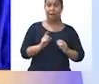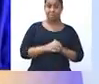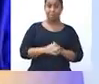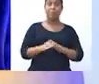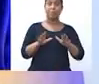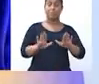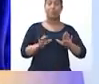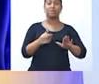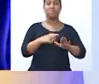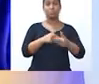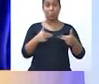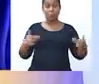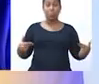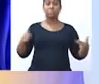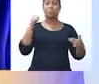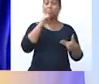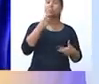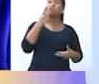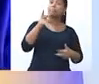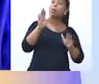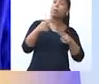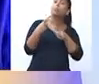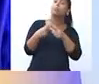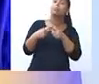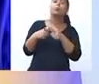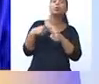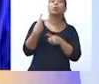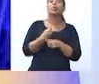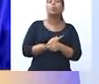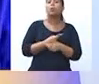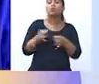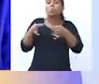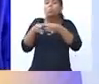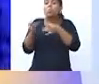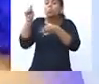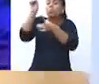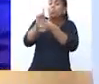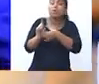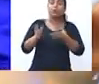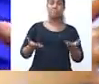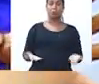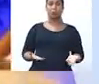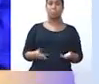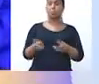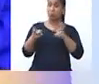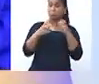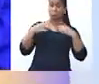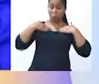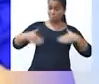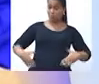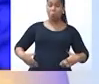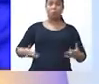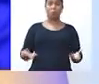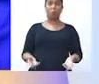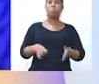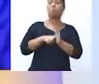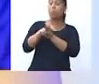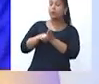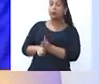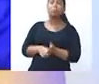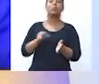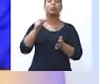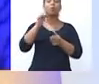coisas que as mulheres vão questionar, né? Por que vocês acham que a gente não pertence a esse grupo? Ah, basta você ver o estereótipo. Quem é o cientista,